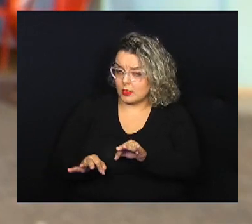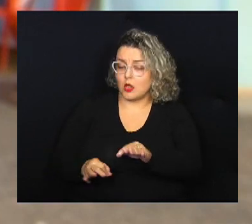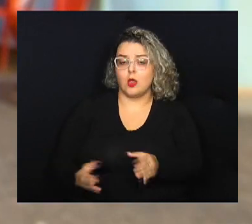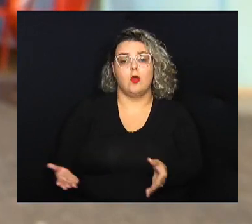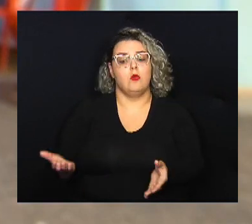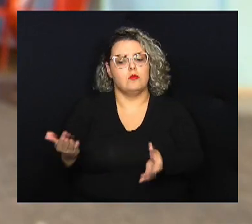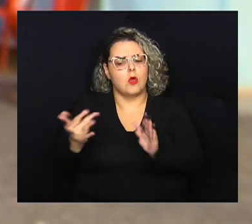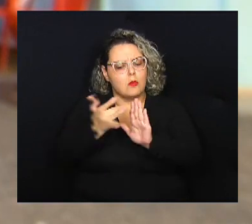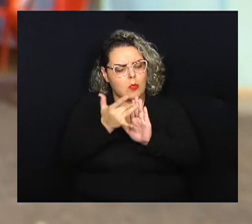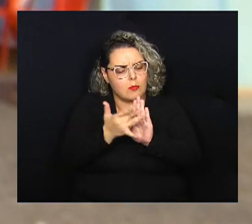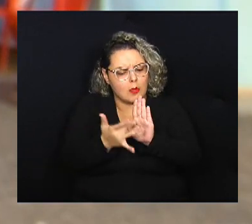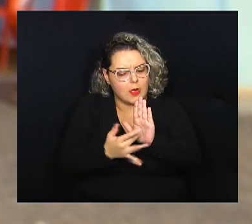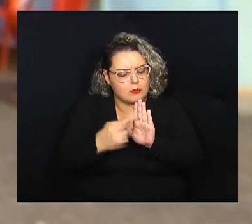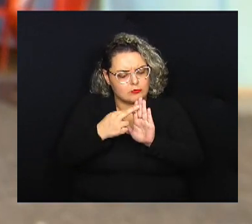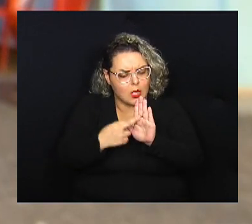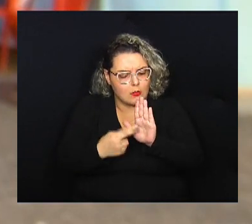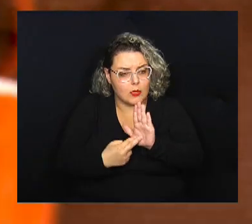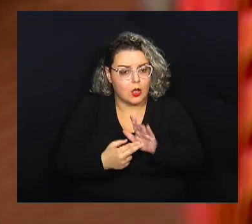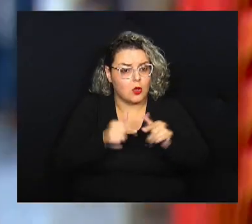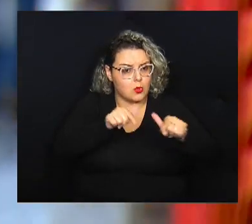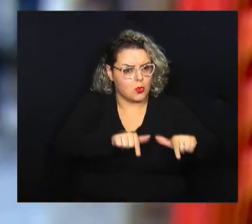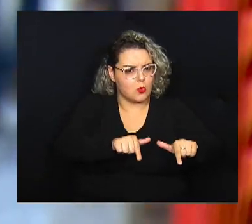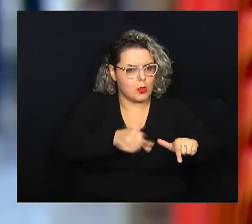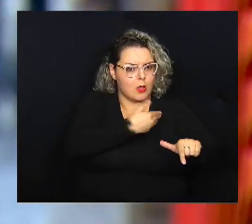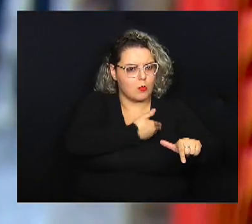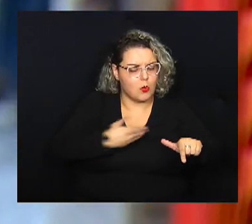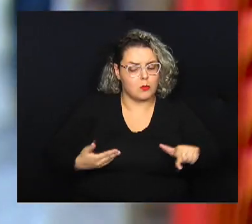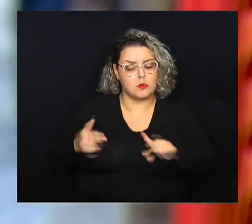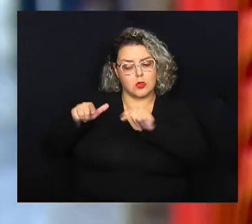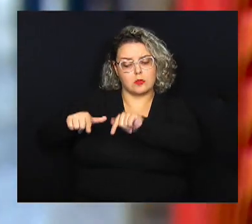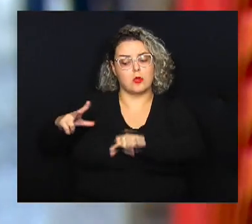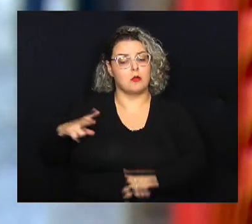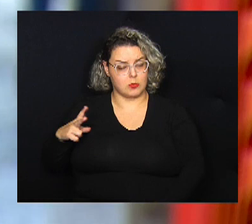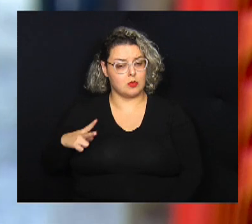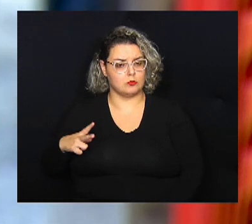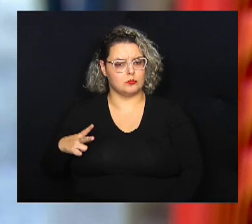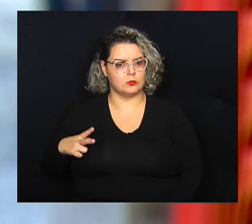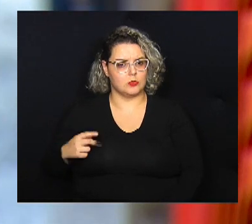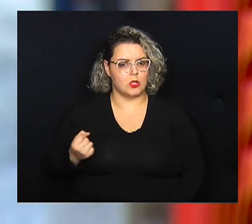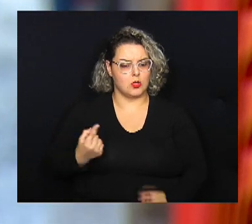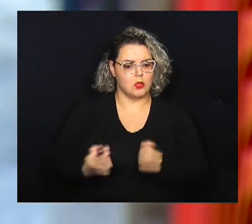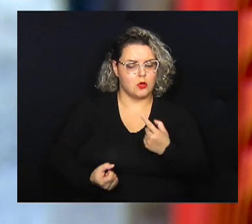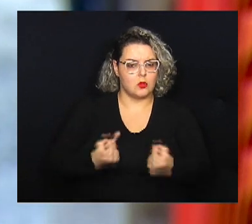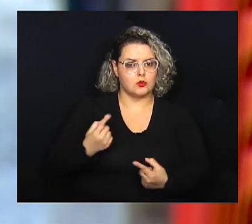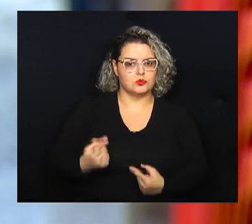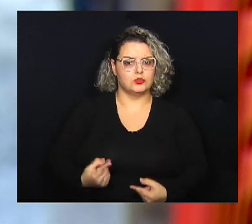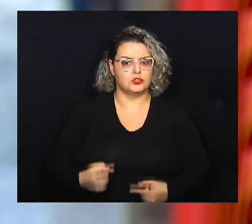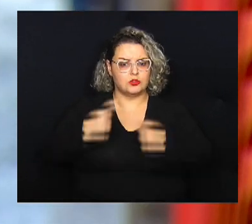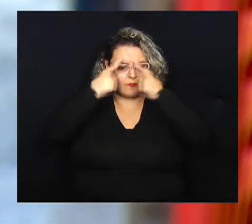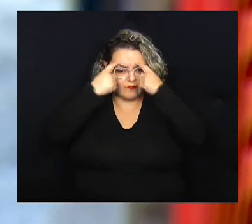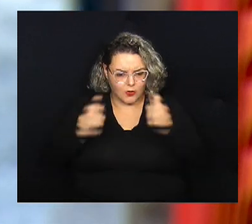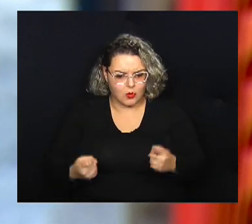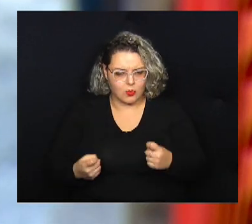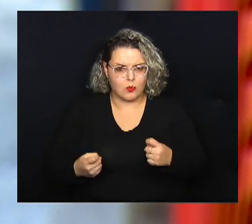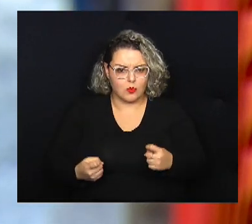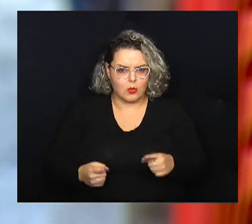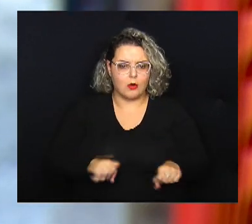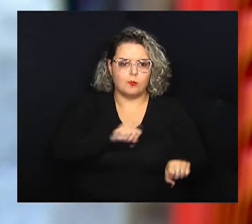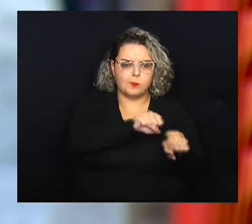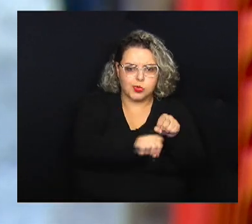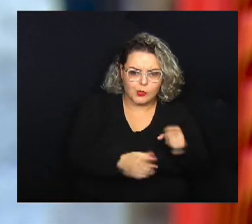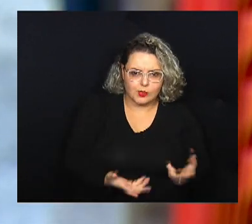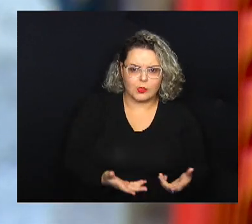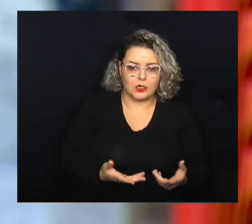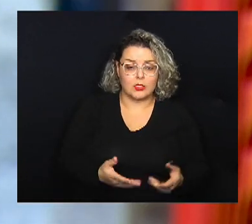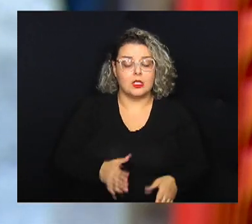para espaços públicos e privados de lazer em situações de agressão sexual e procedimento para